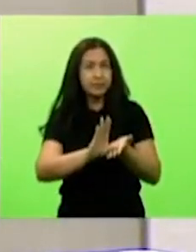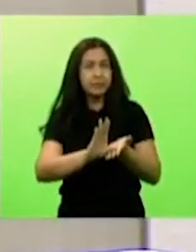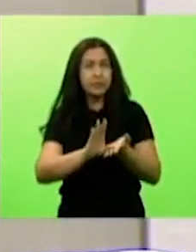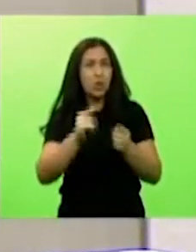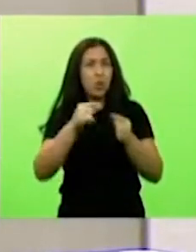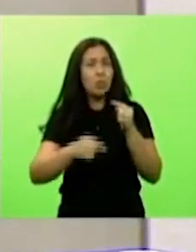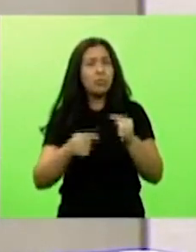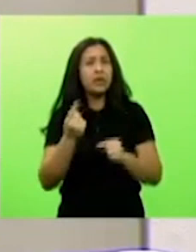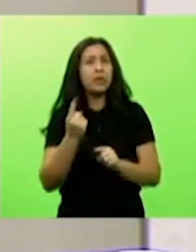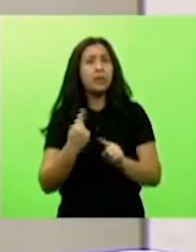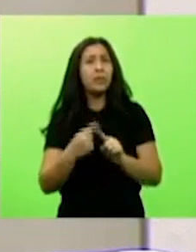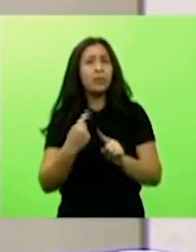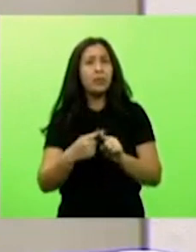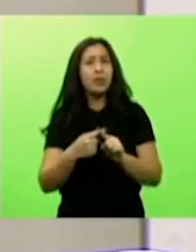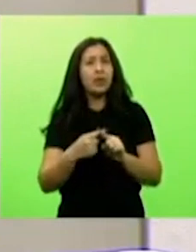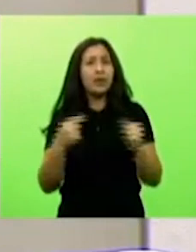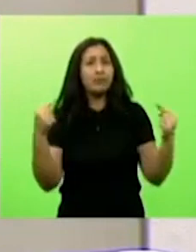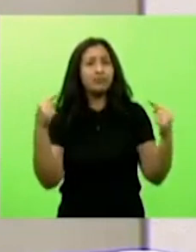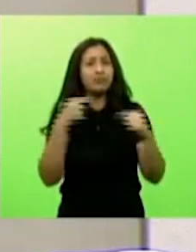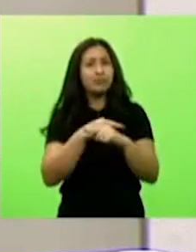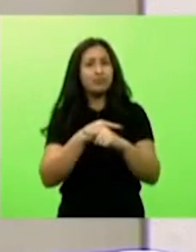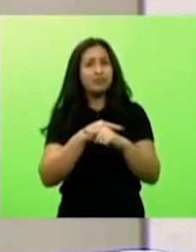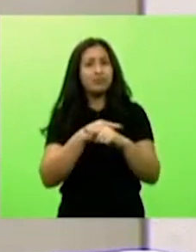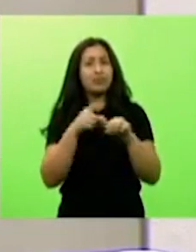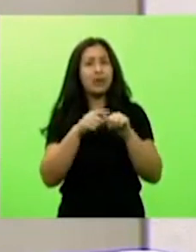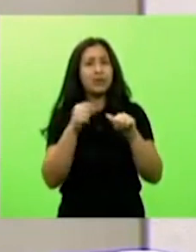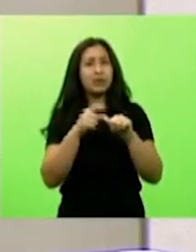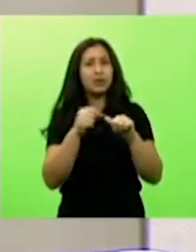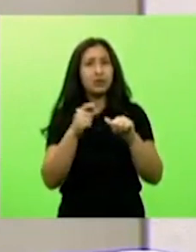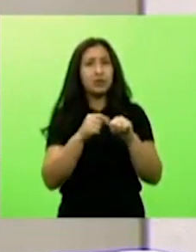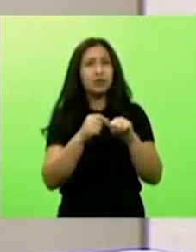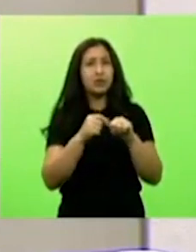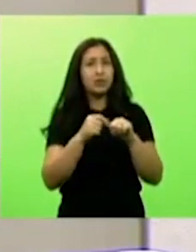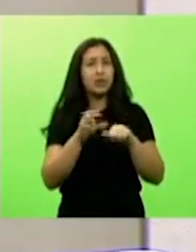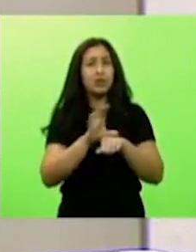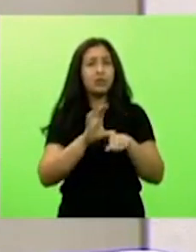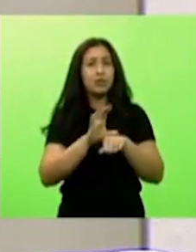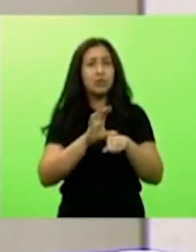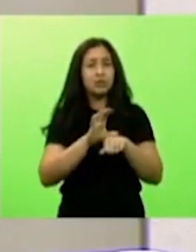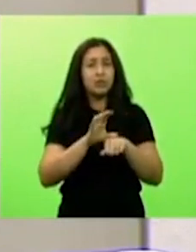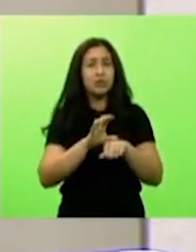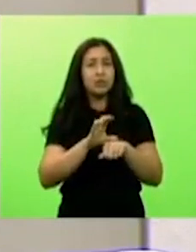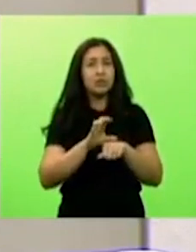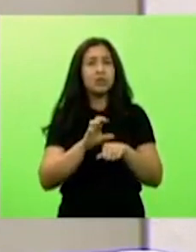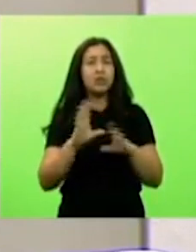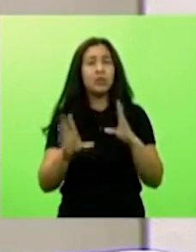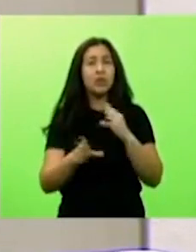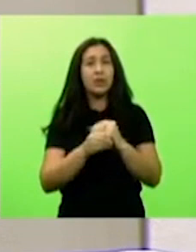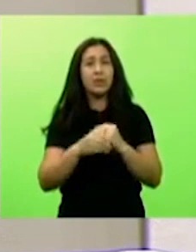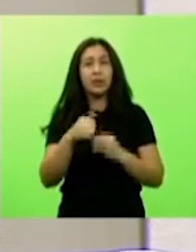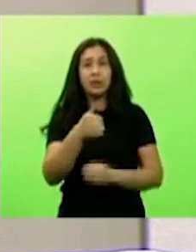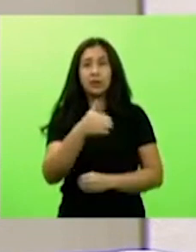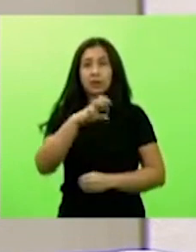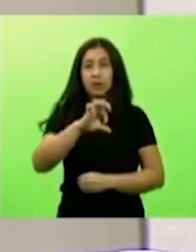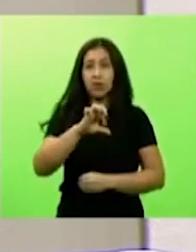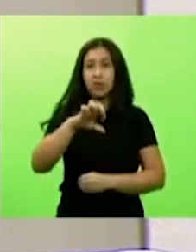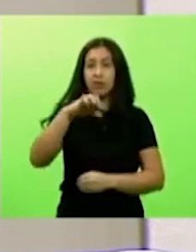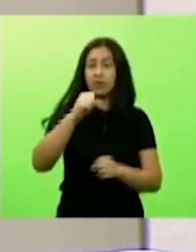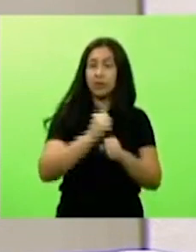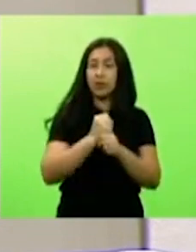porque com fita com o Artigo 37 da Constituição da República que com o advento da emenda constitucional 19/98